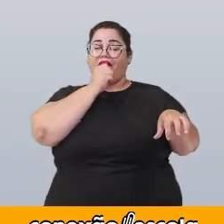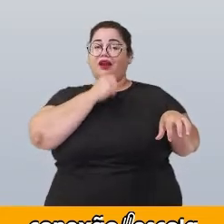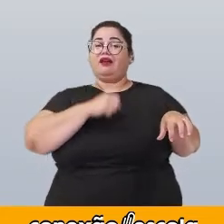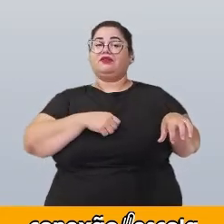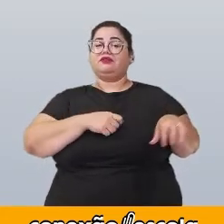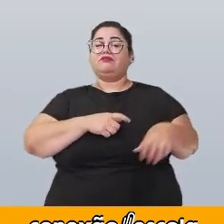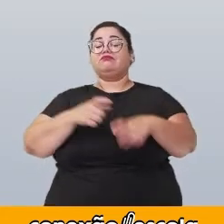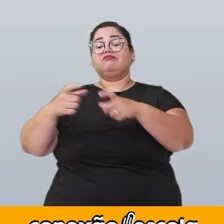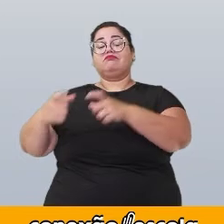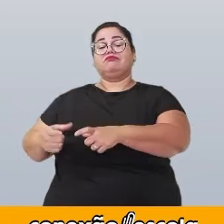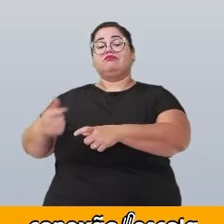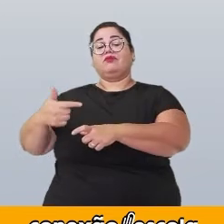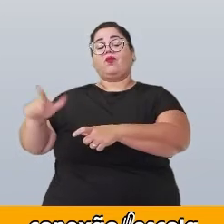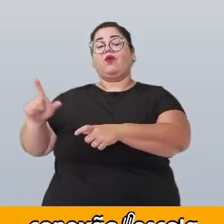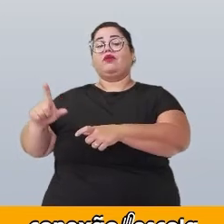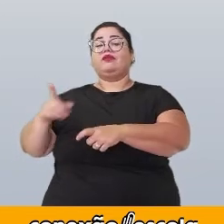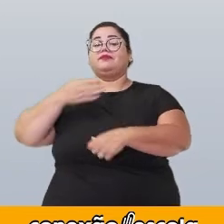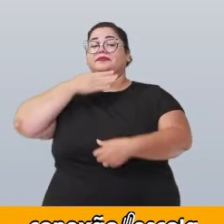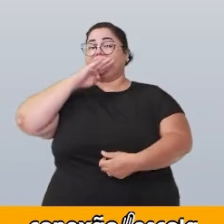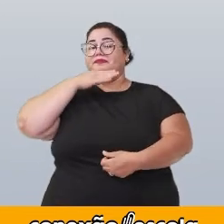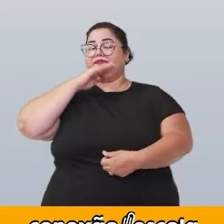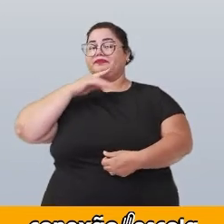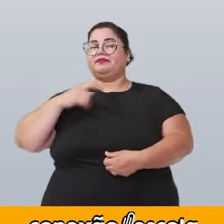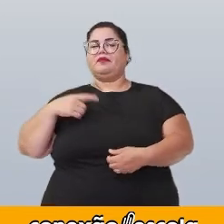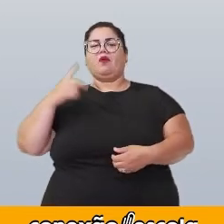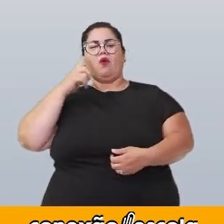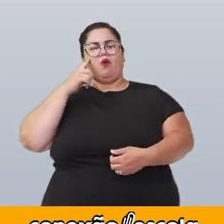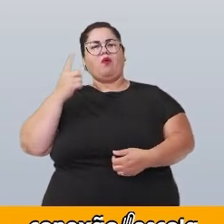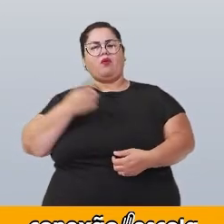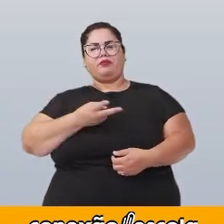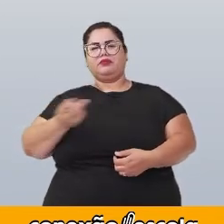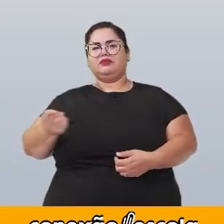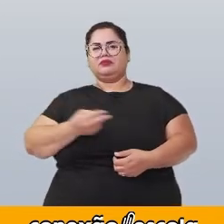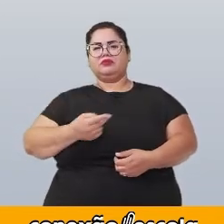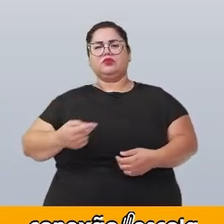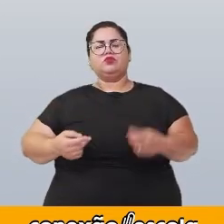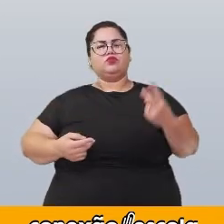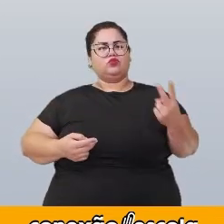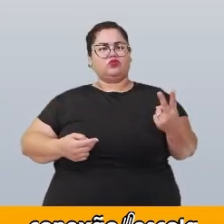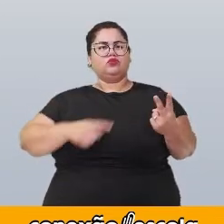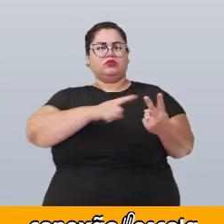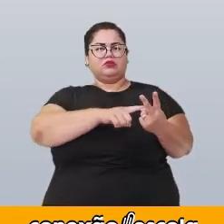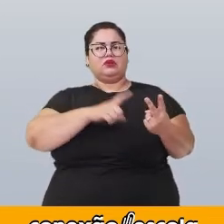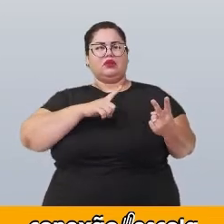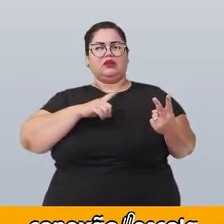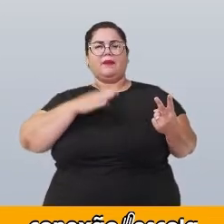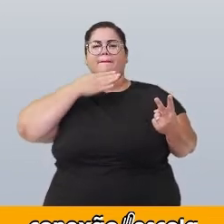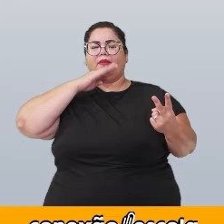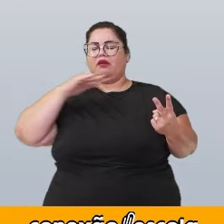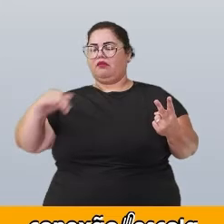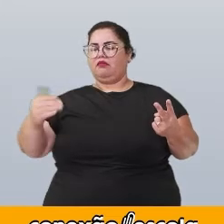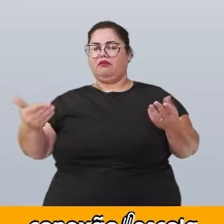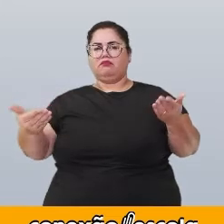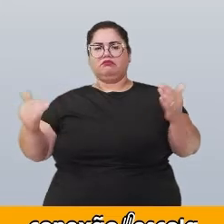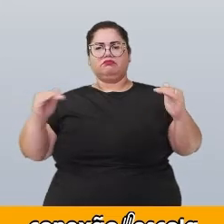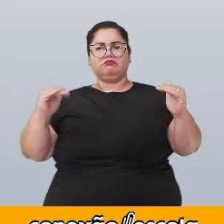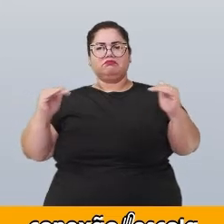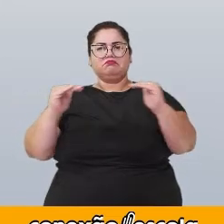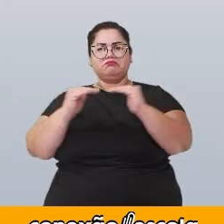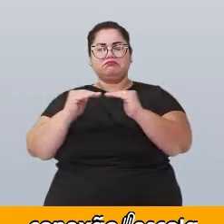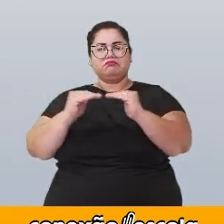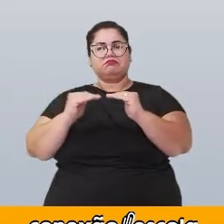laranjas, e do outro lado, uma manga. Mas nós observamos que as duas estão na mesma